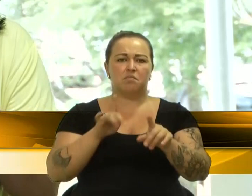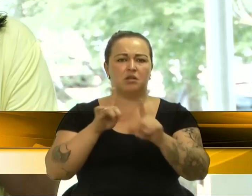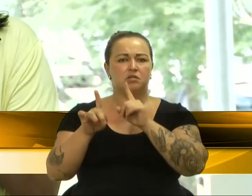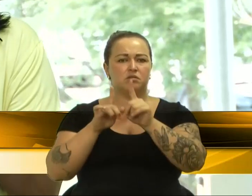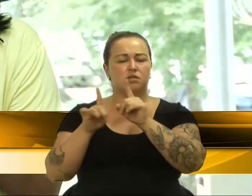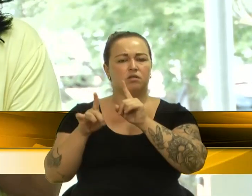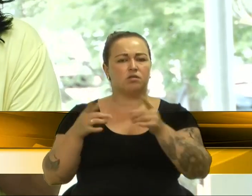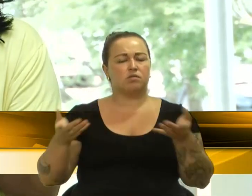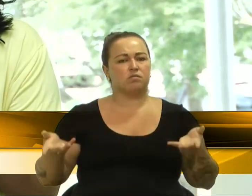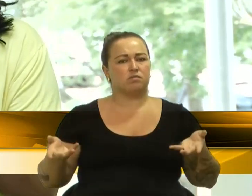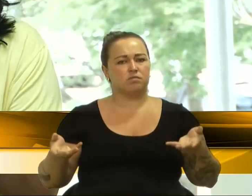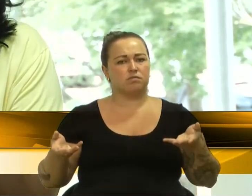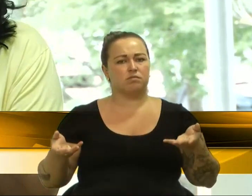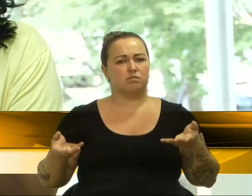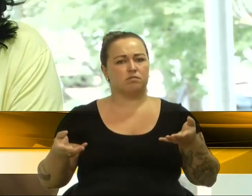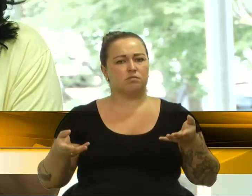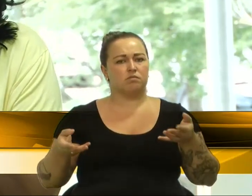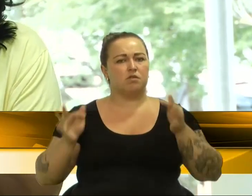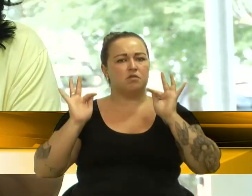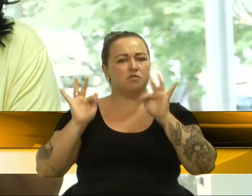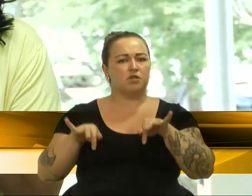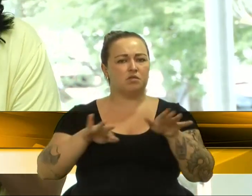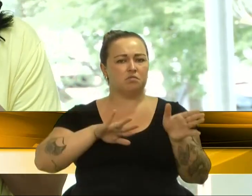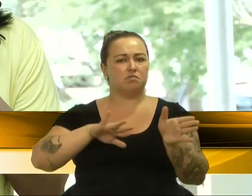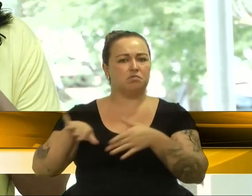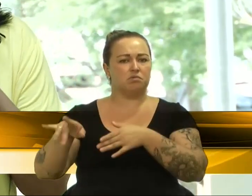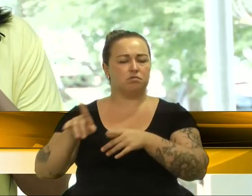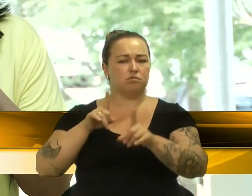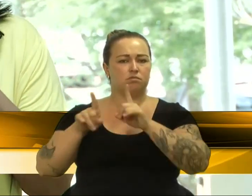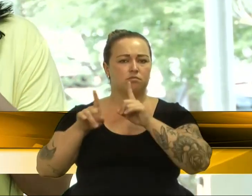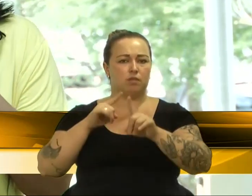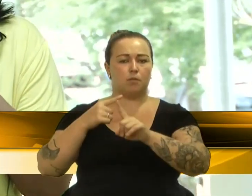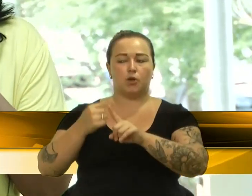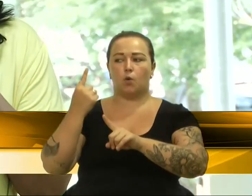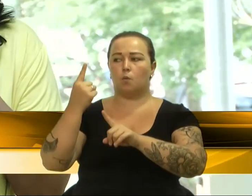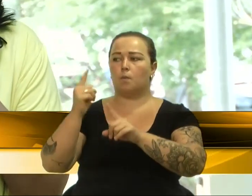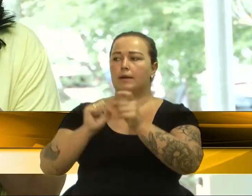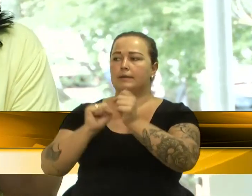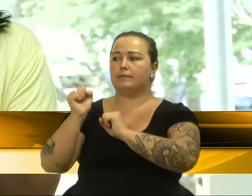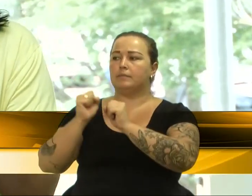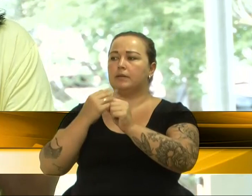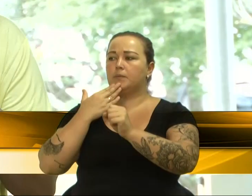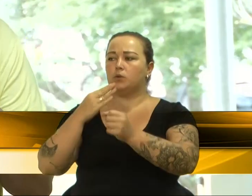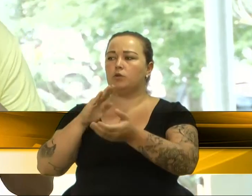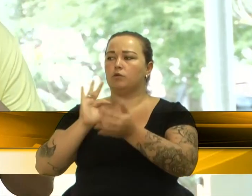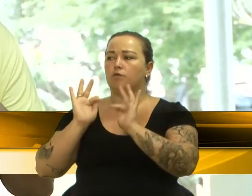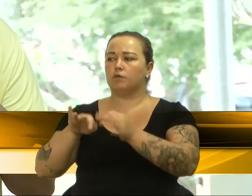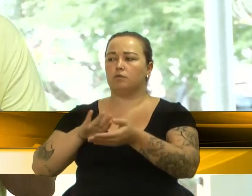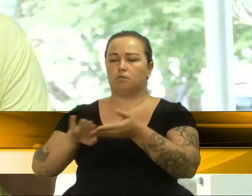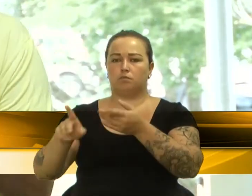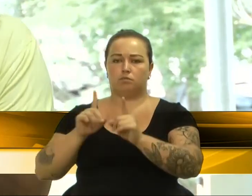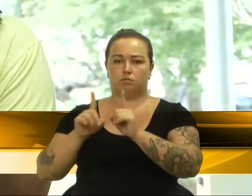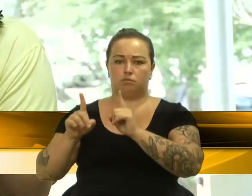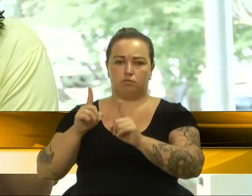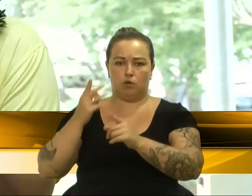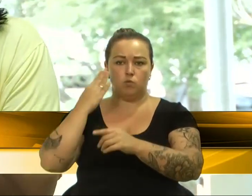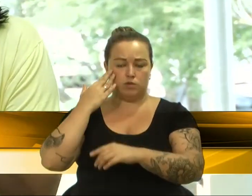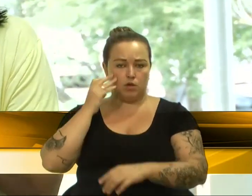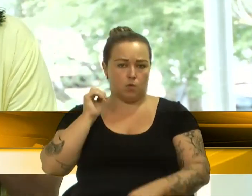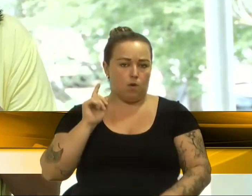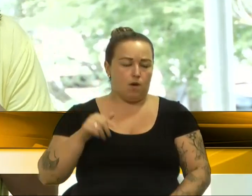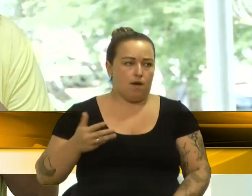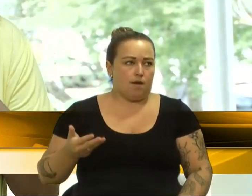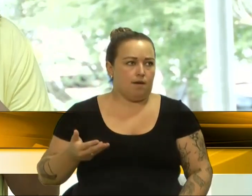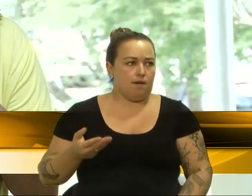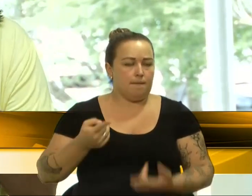acabou suspendendo essa licitação? Uma empresa pediu a suspensão da licitação, até posso imaginar qual seja,